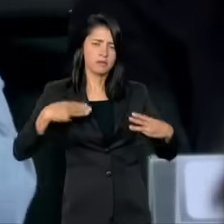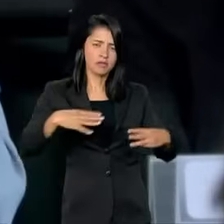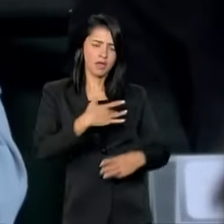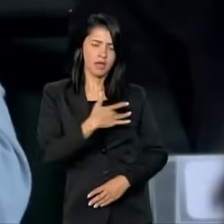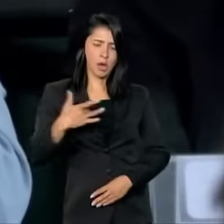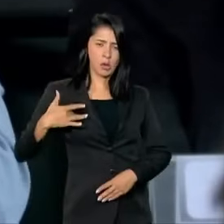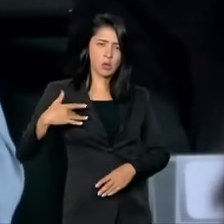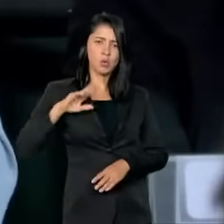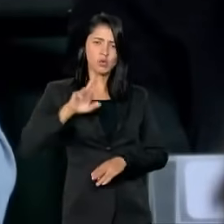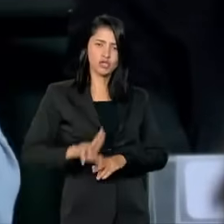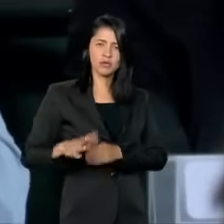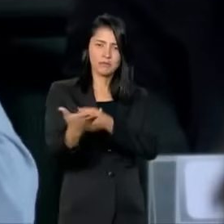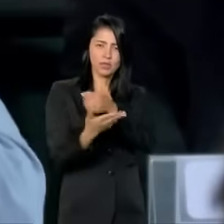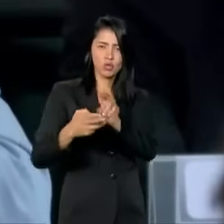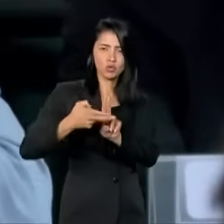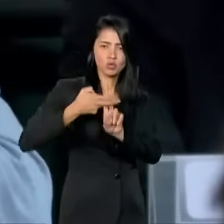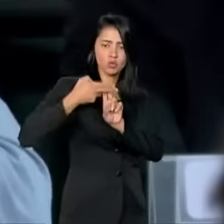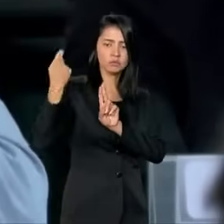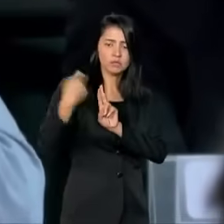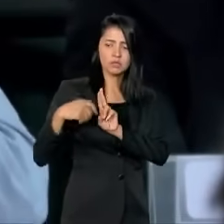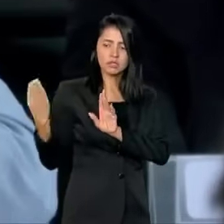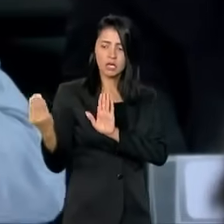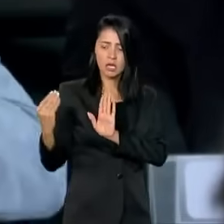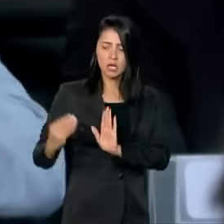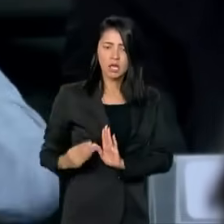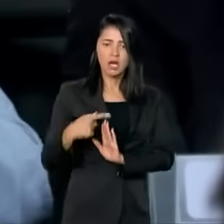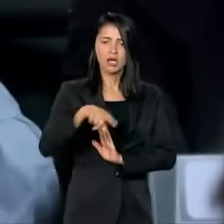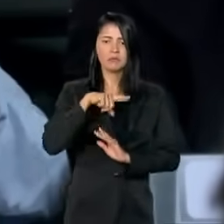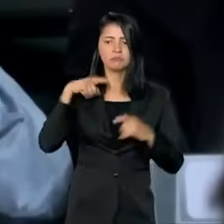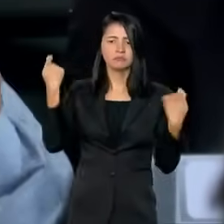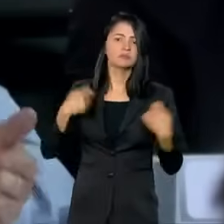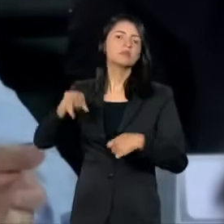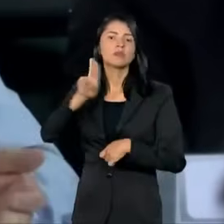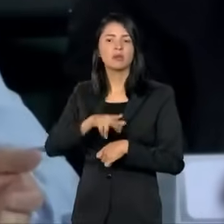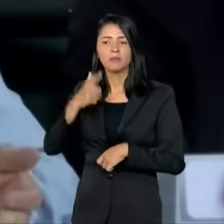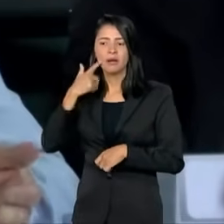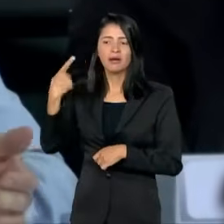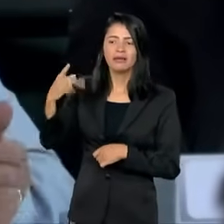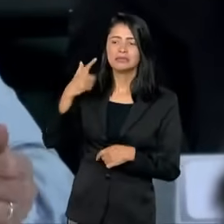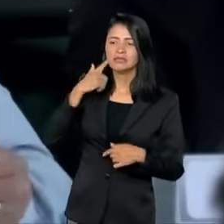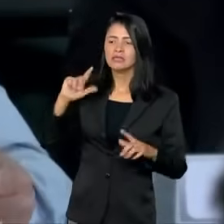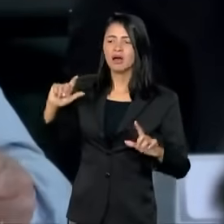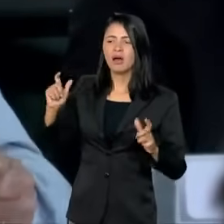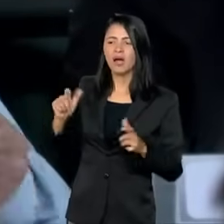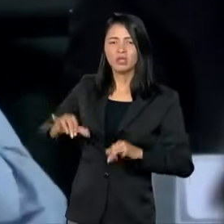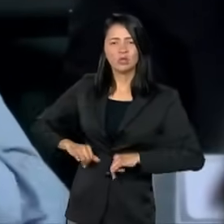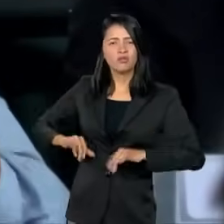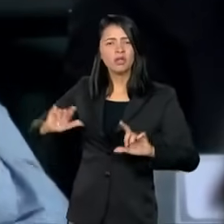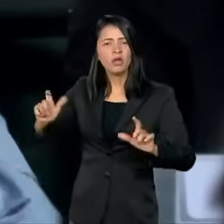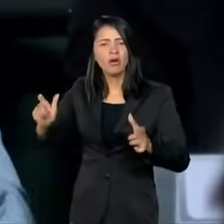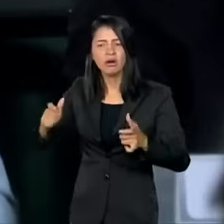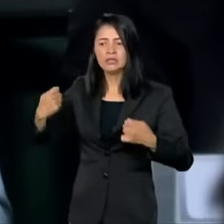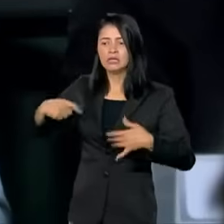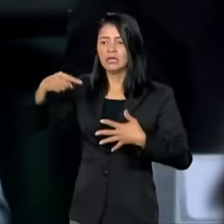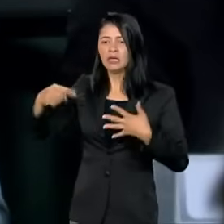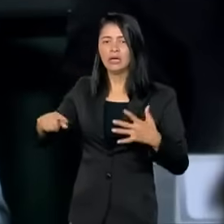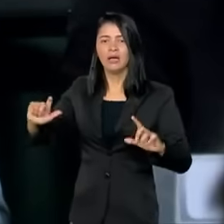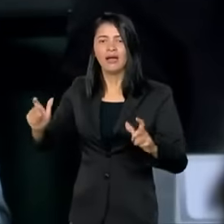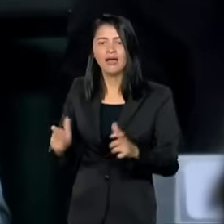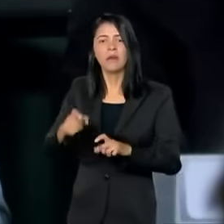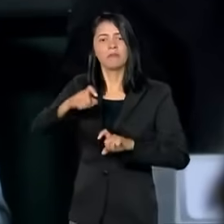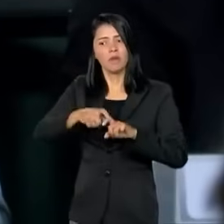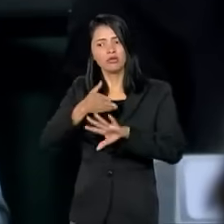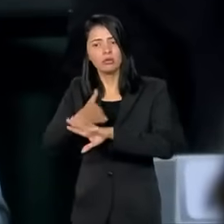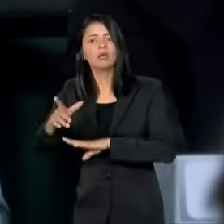através do SUS, tem que colocar tudo que tiver ao nosso alcance para minimizar o sofrimento e a necessidade de médicos